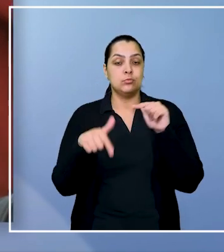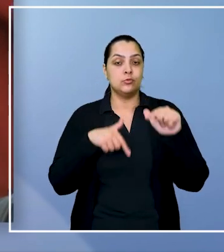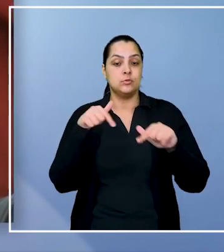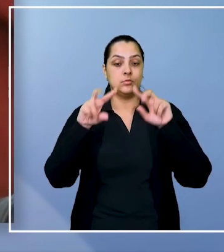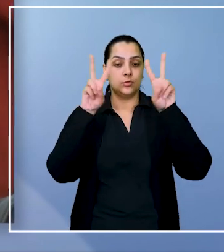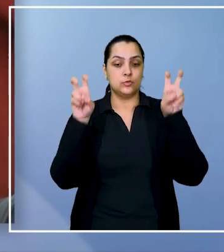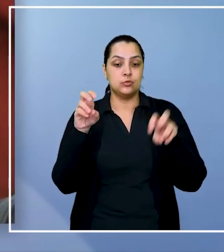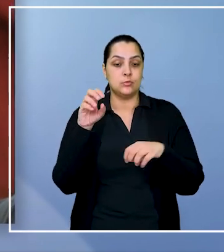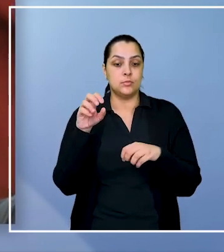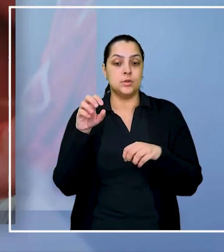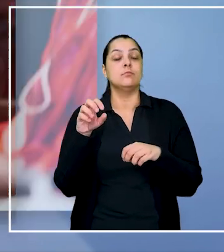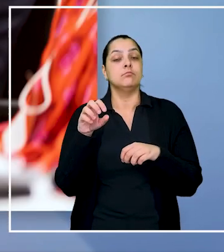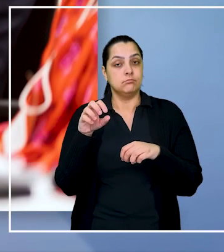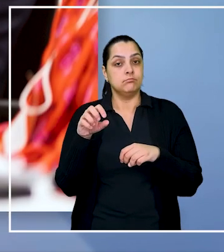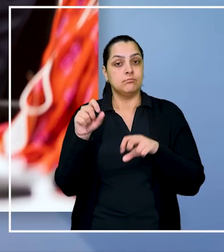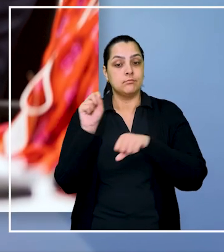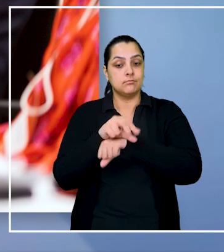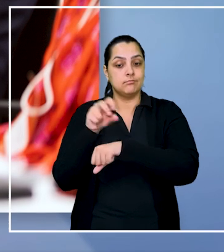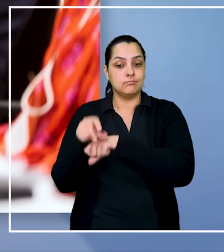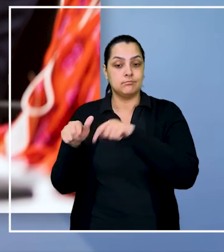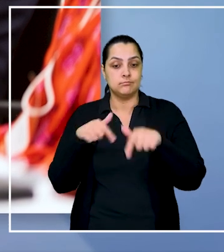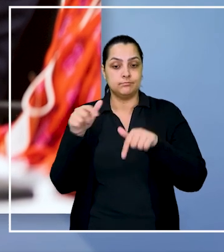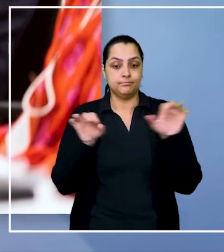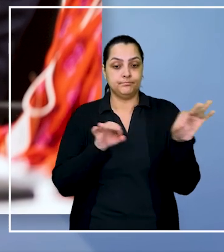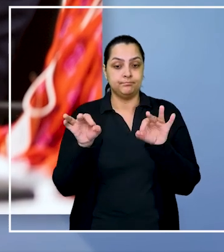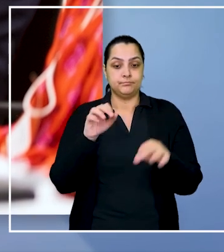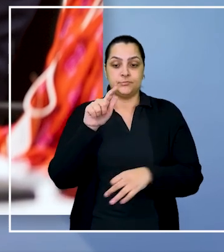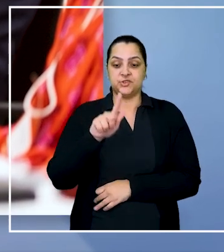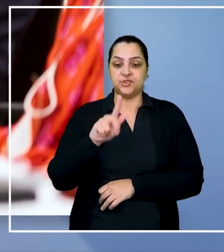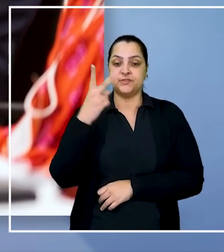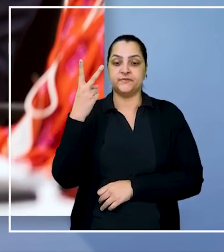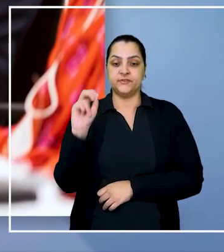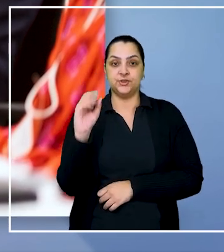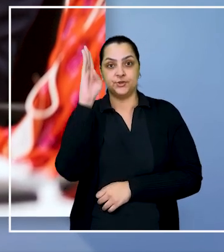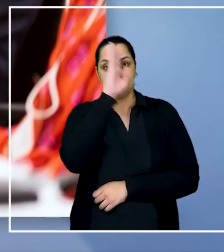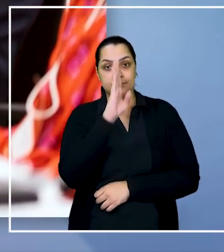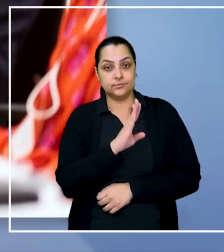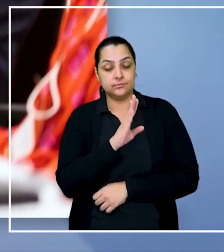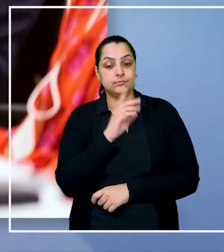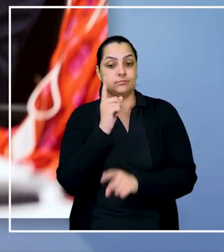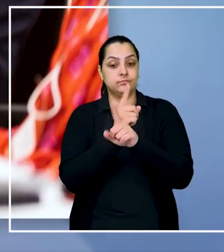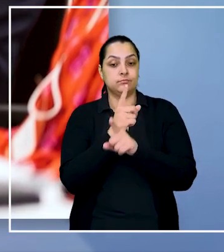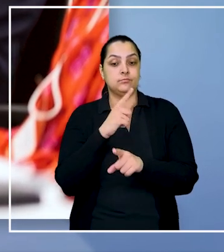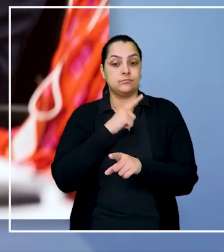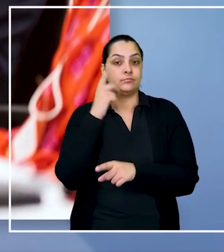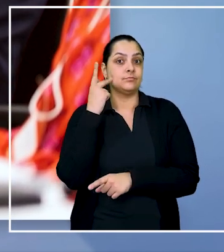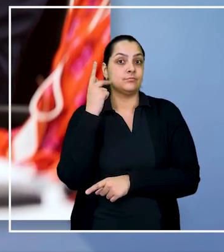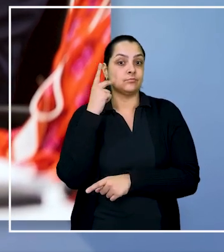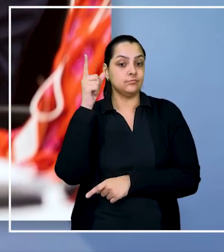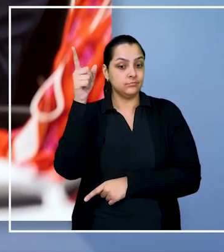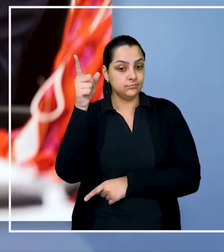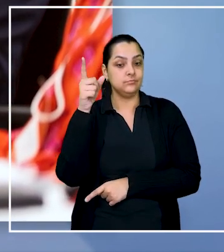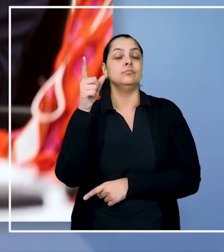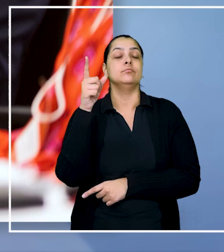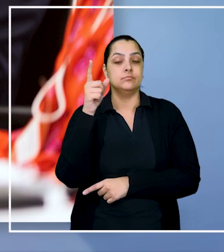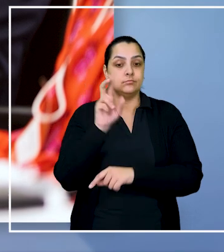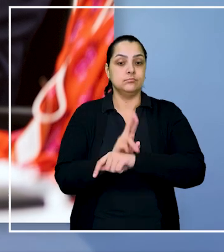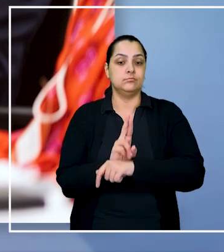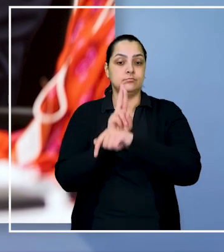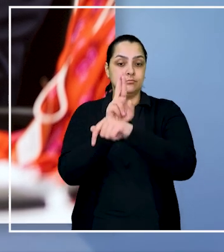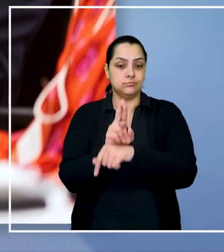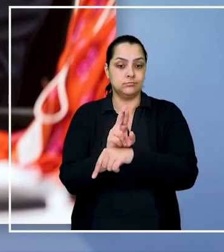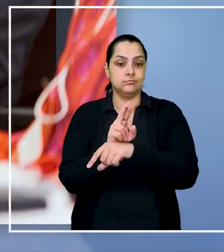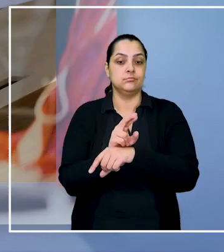de trabalho sobre o emprego, na última reunião preparatória para o G20 Brasil. O encontro reuniu em Fortaleza, no